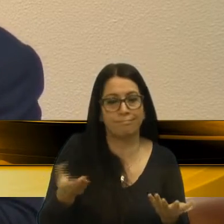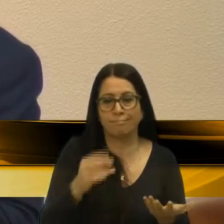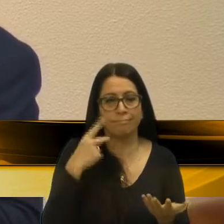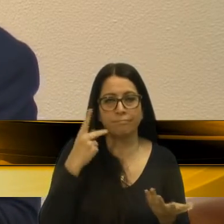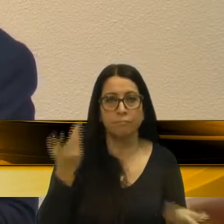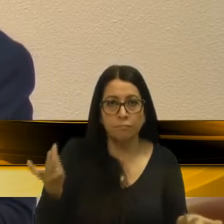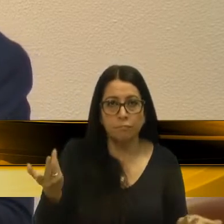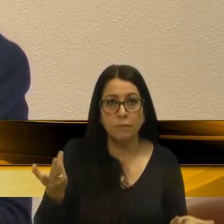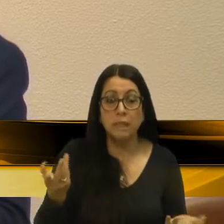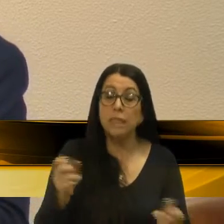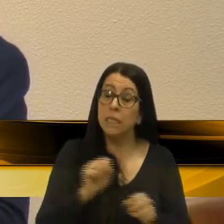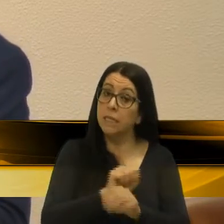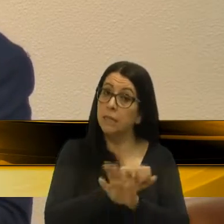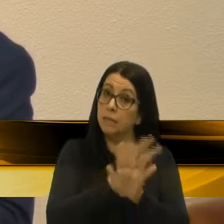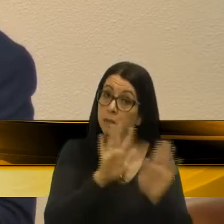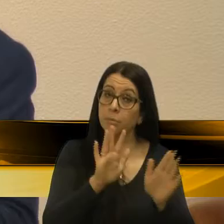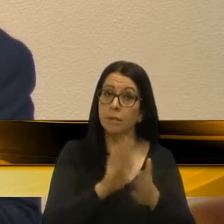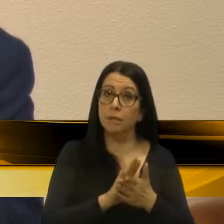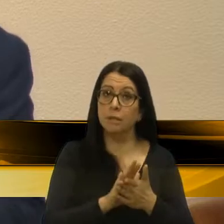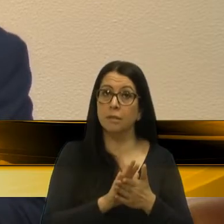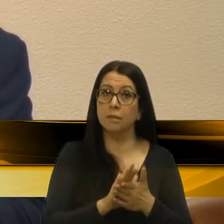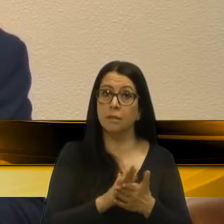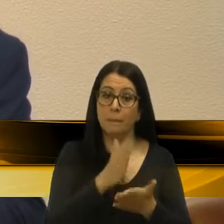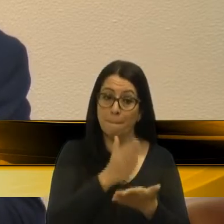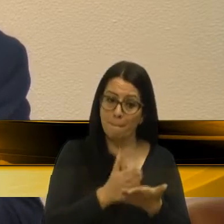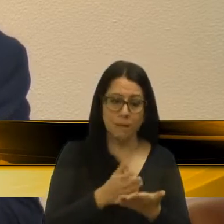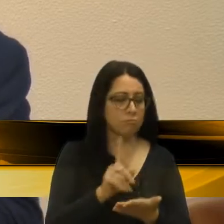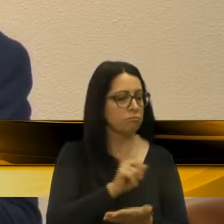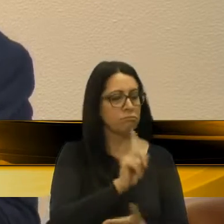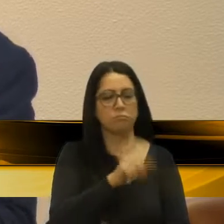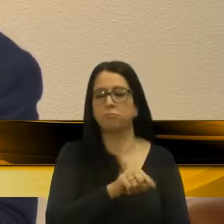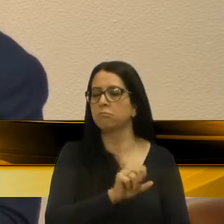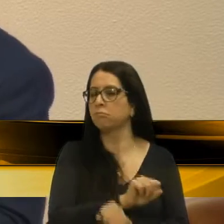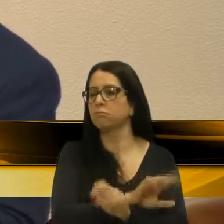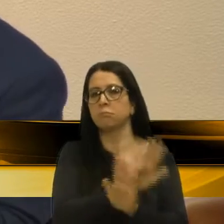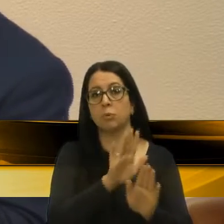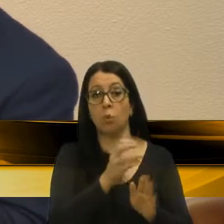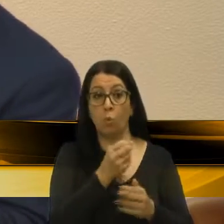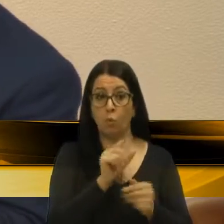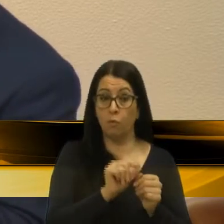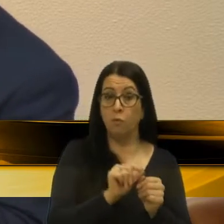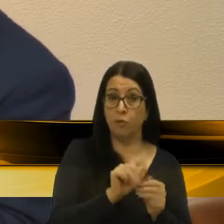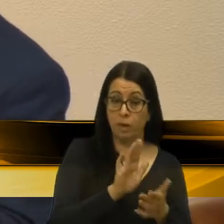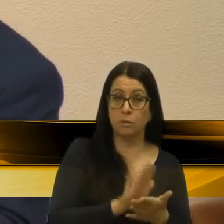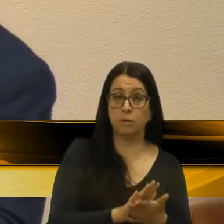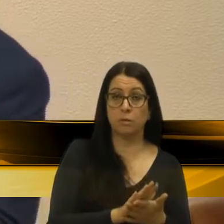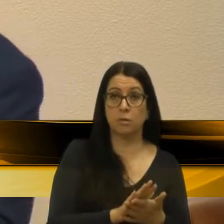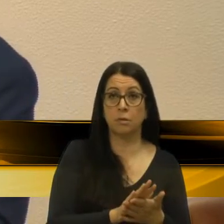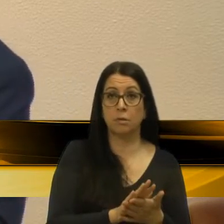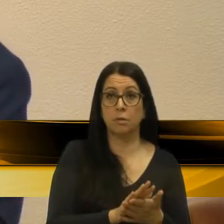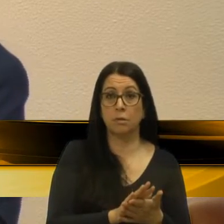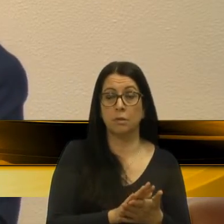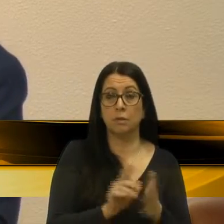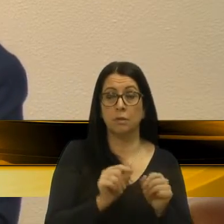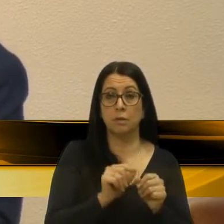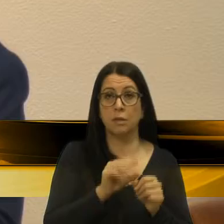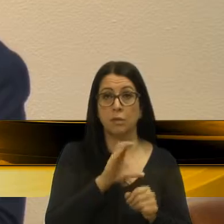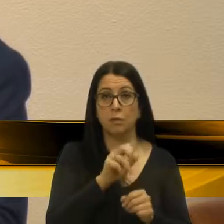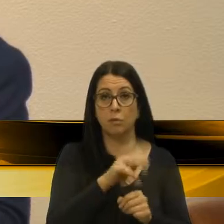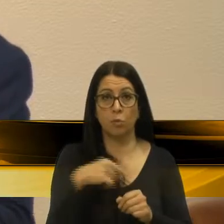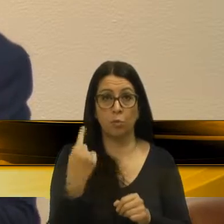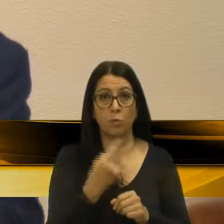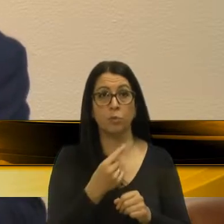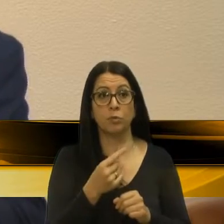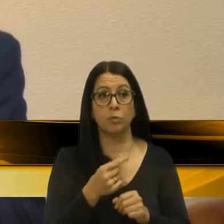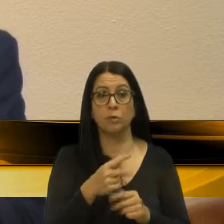política. Então, transparência pela metade não é transparência. Ou a gente presta contas dos nossos atos, e